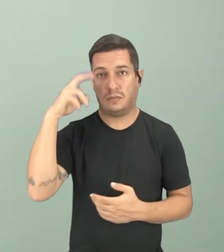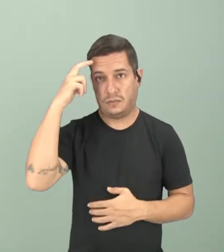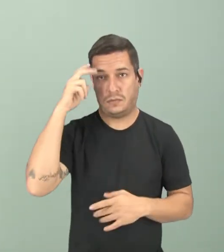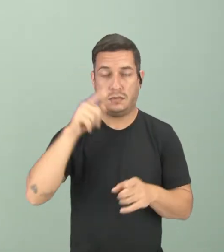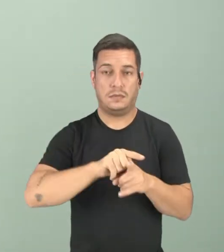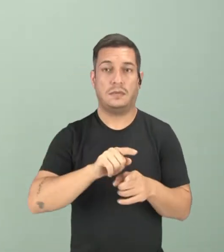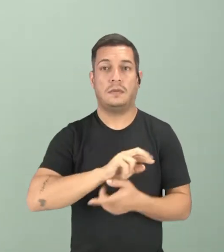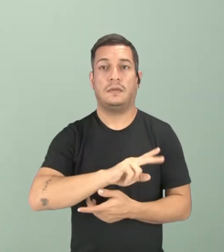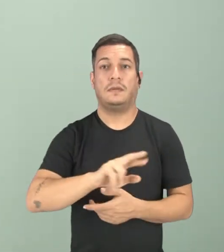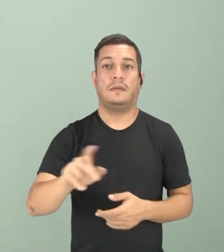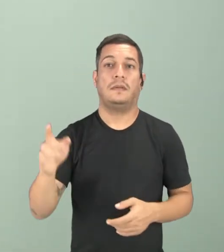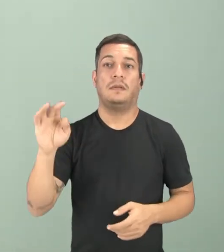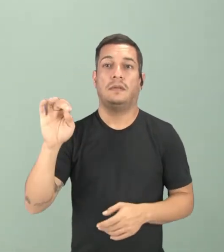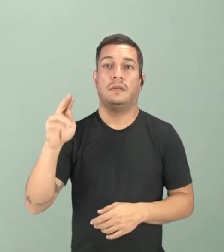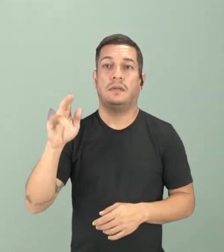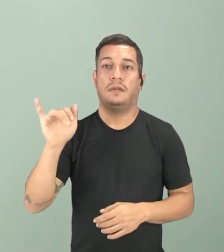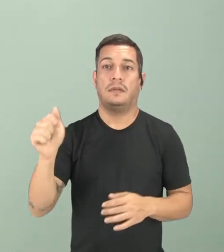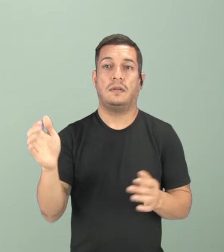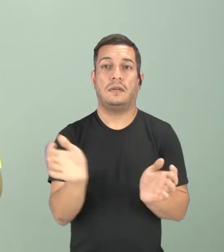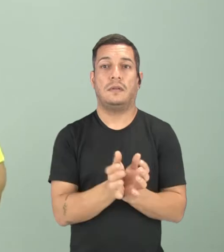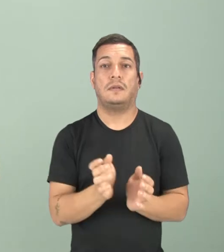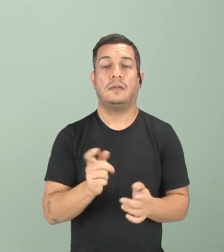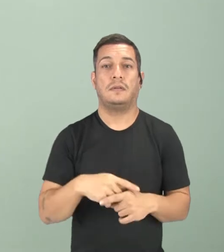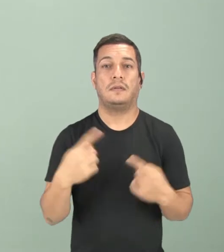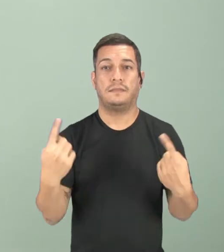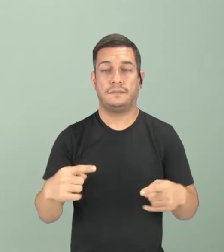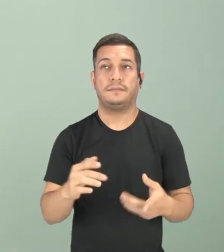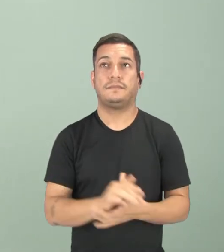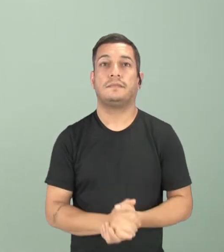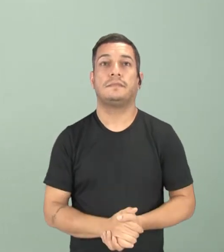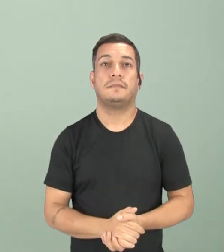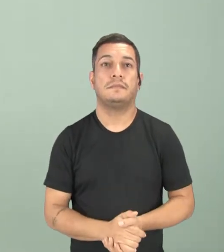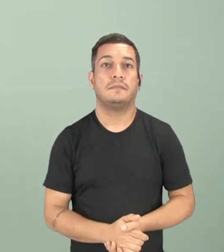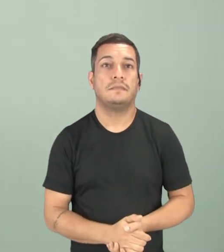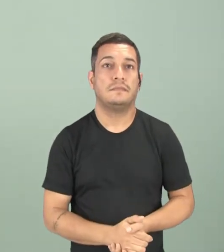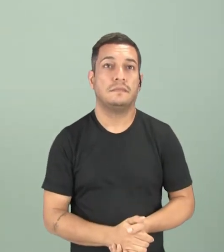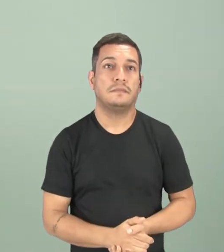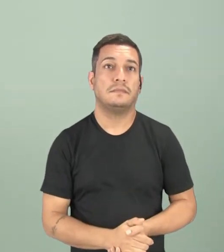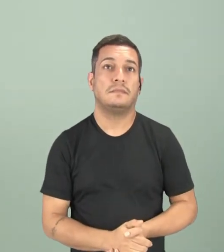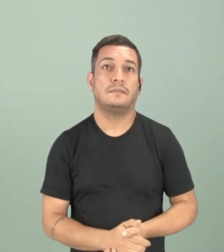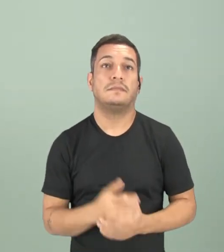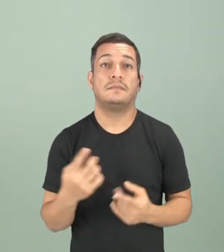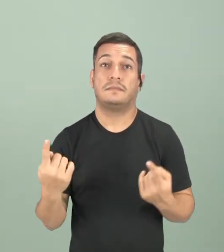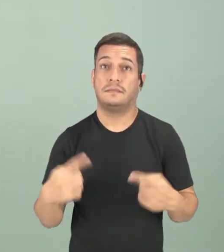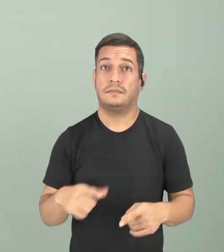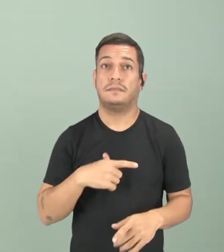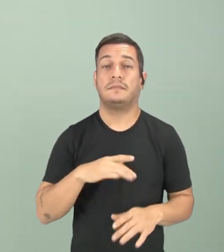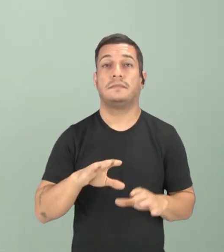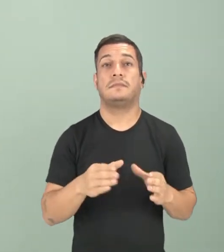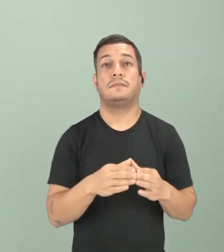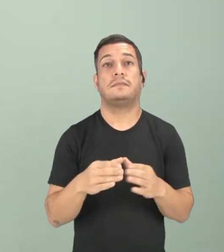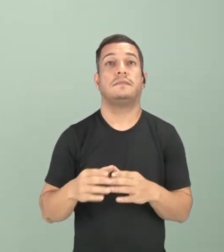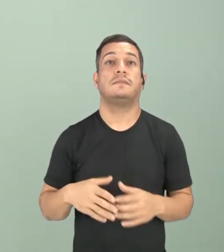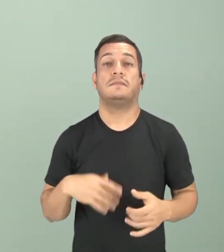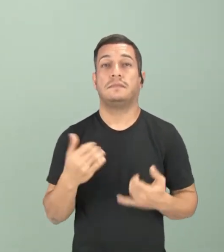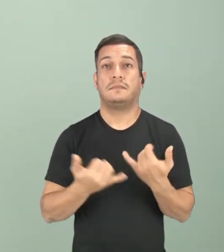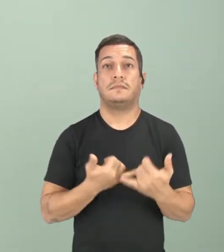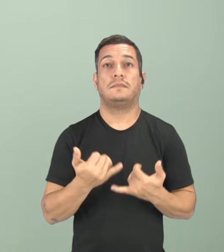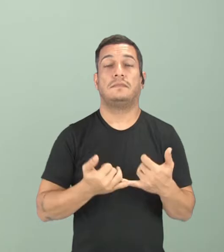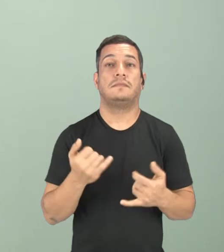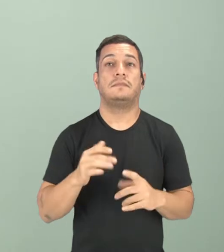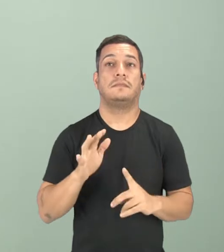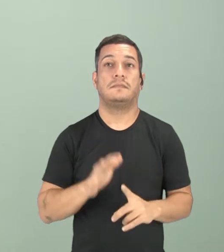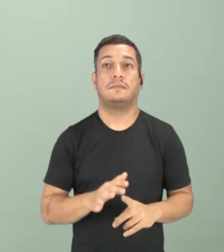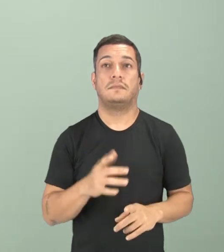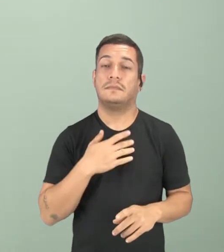diversas culturas das diversas etnias nessa lógica da competitividade, tá? Então, as disputas, elas são divididas